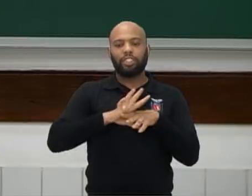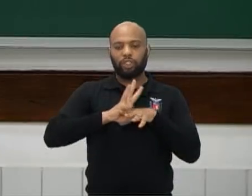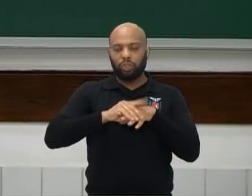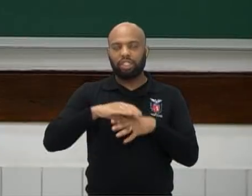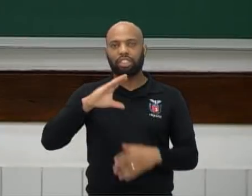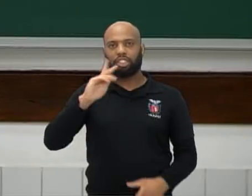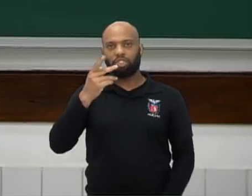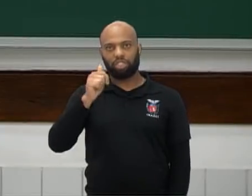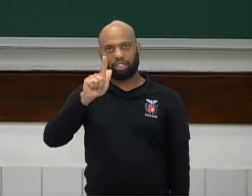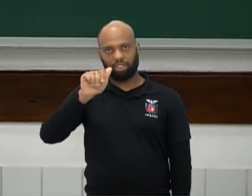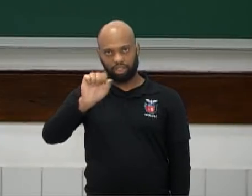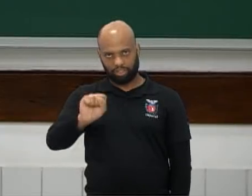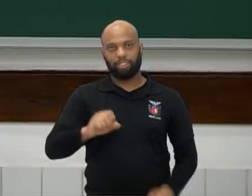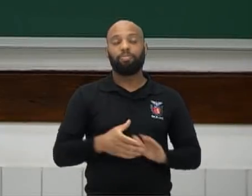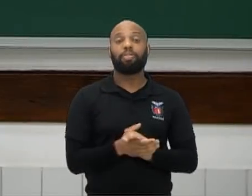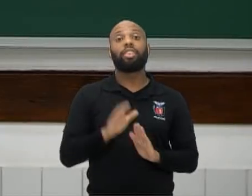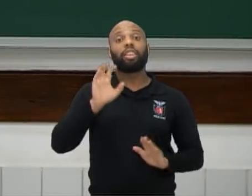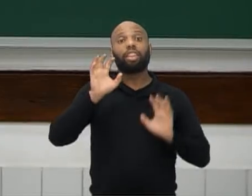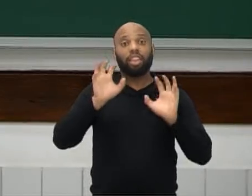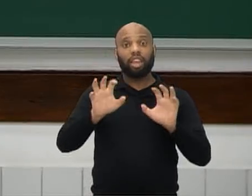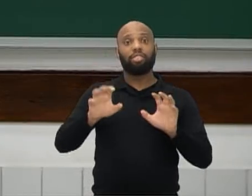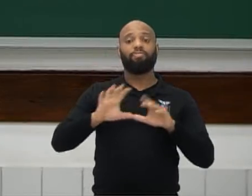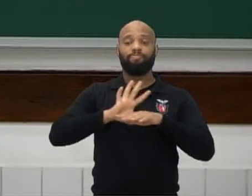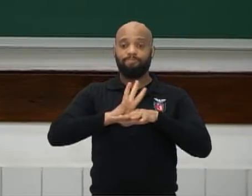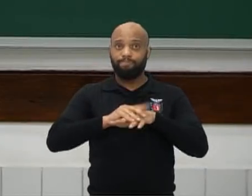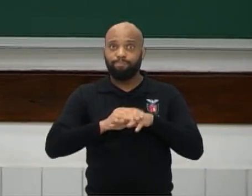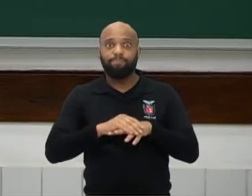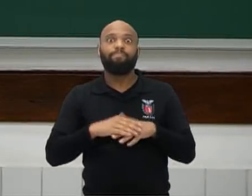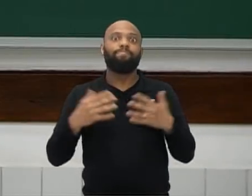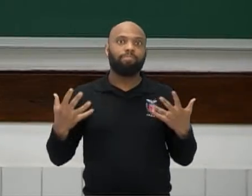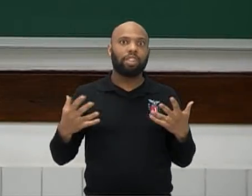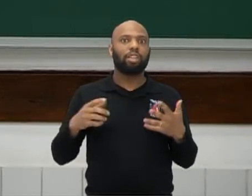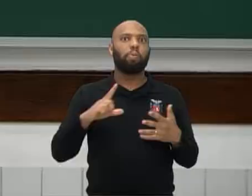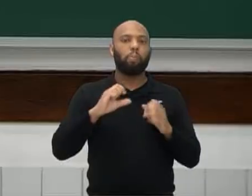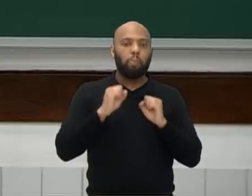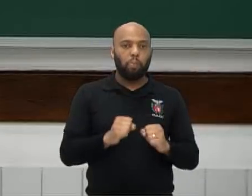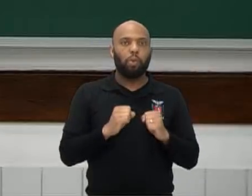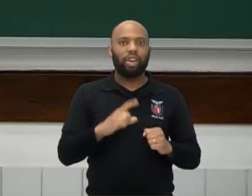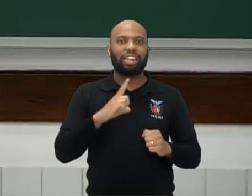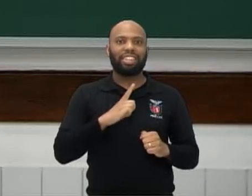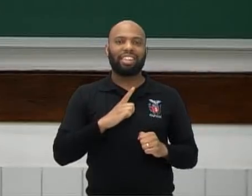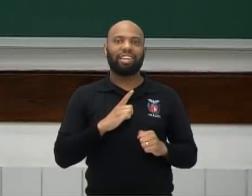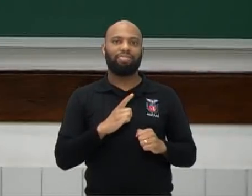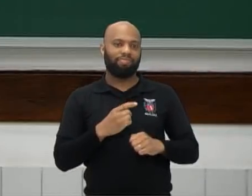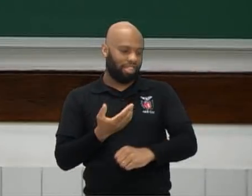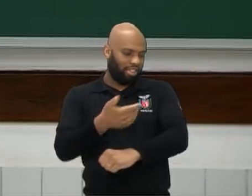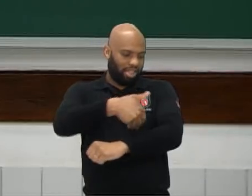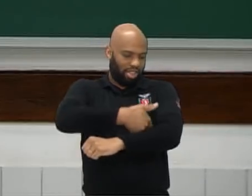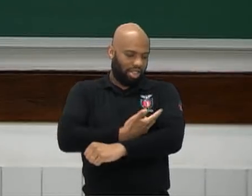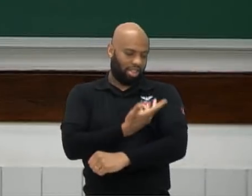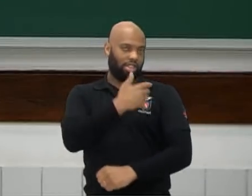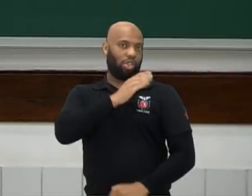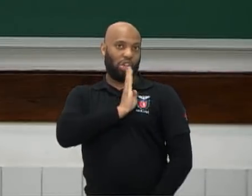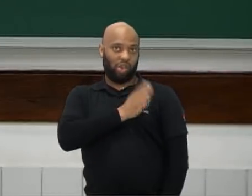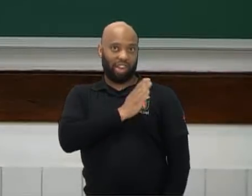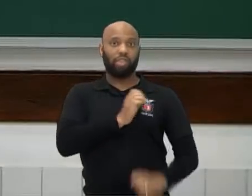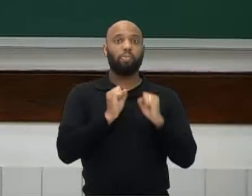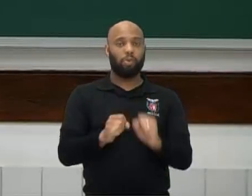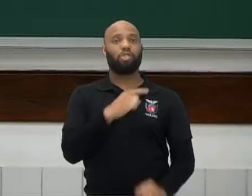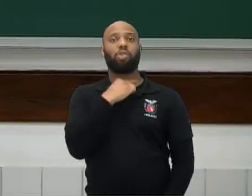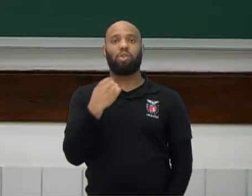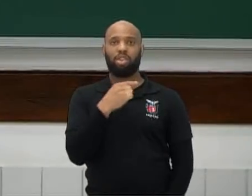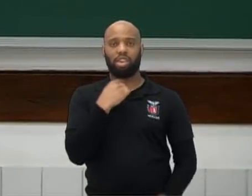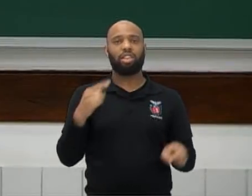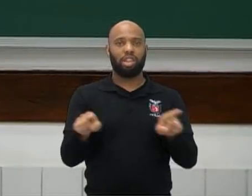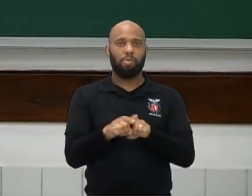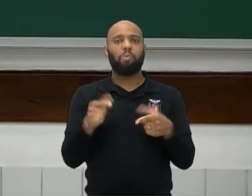de Chagas. É uma doença importante porque o protozoário pode se instalar no coração e causar morte e problemas cardíacos